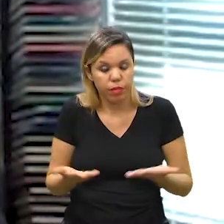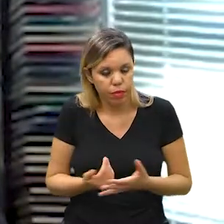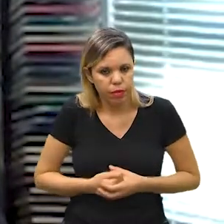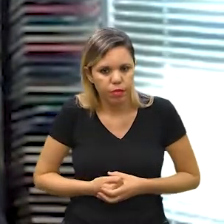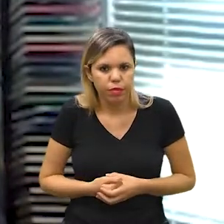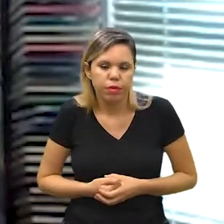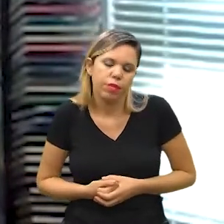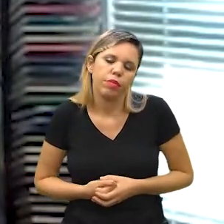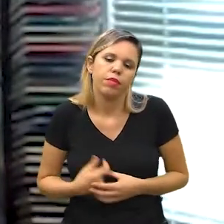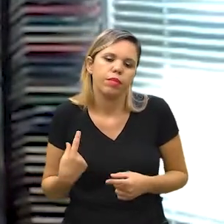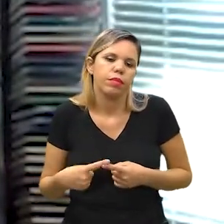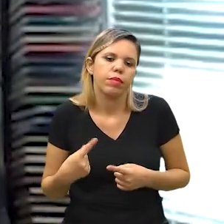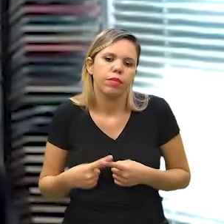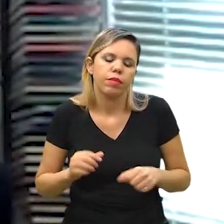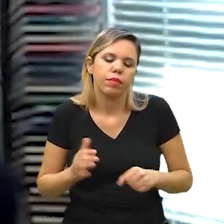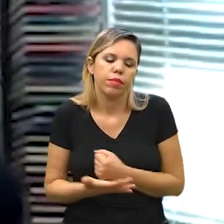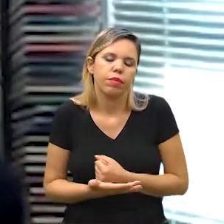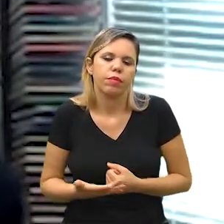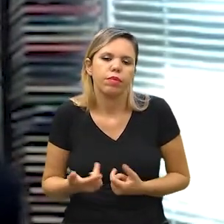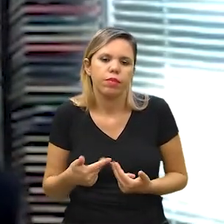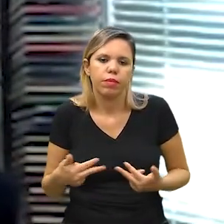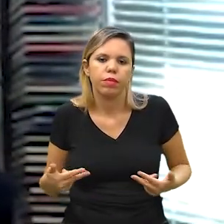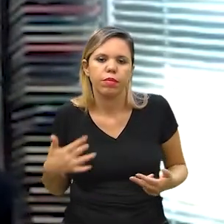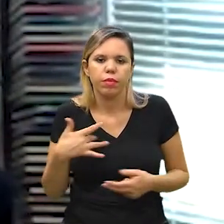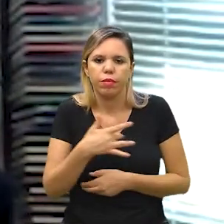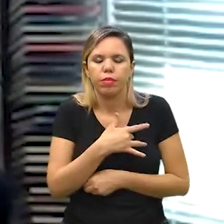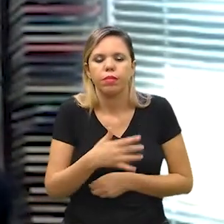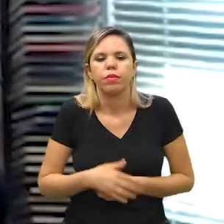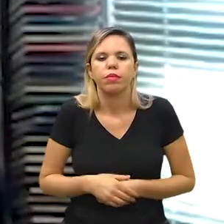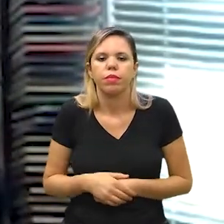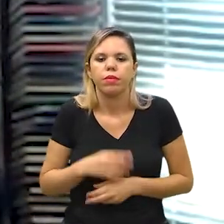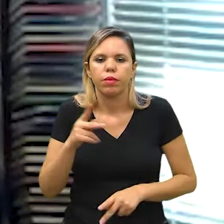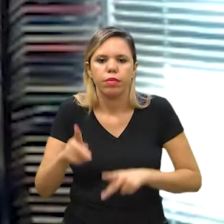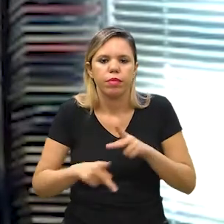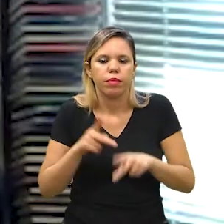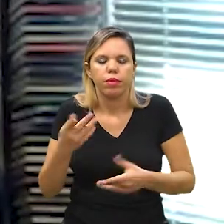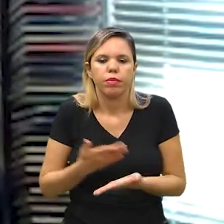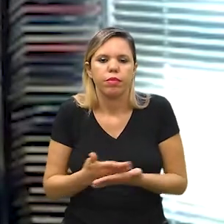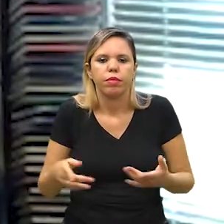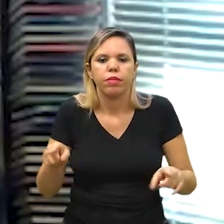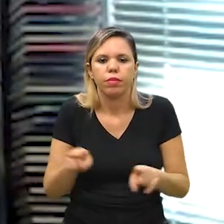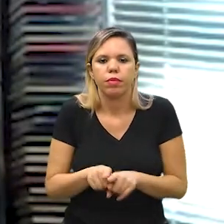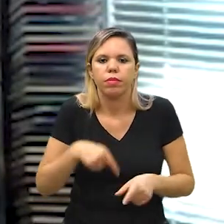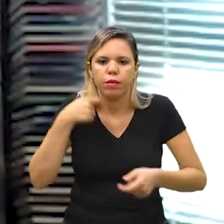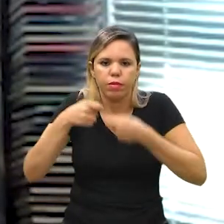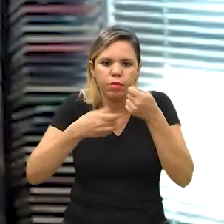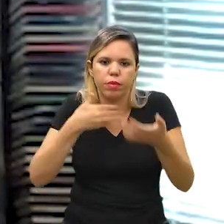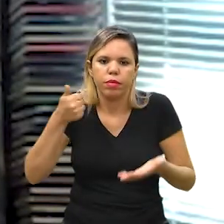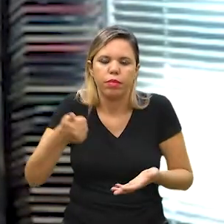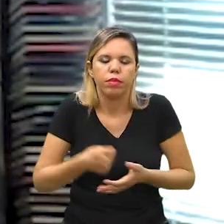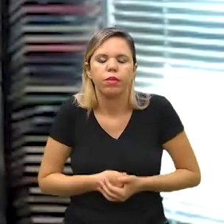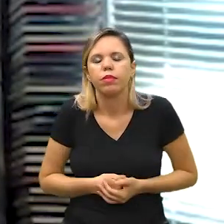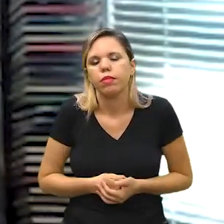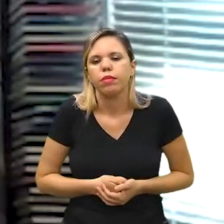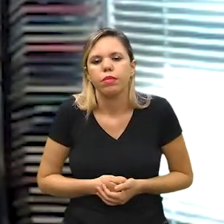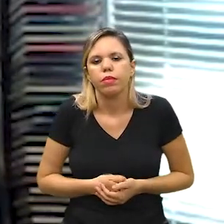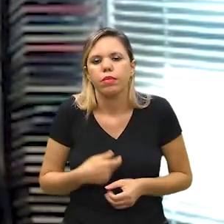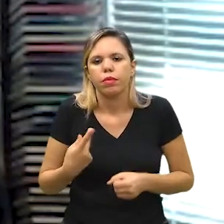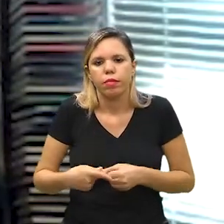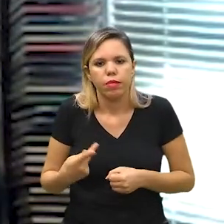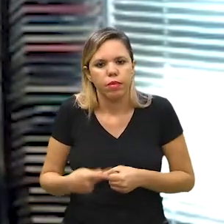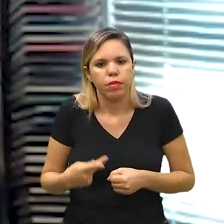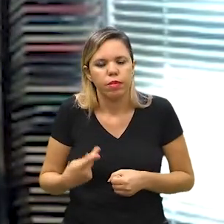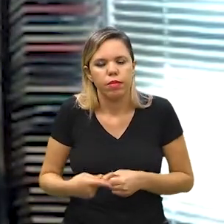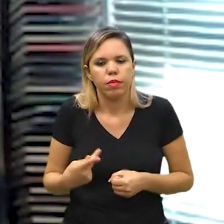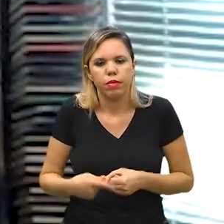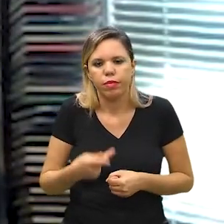mais à tona agora. Porque com a pandemia, essas questões da saúde, as pessoas começaram também a se alimentar melhor.